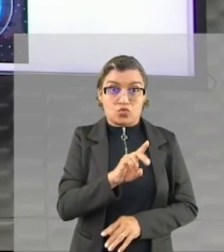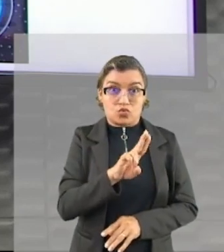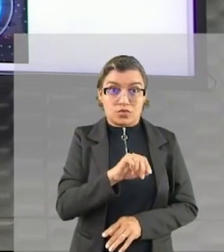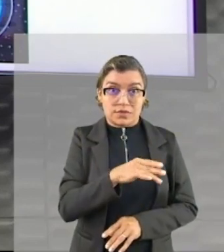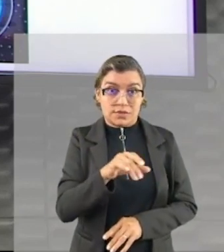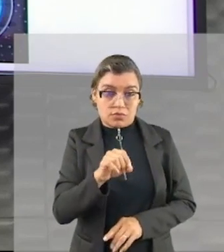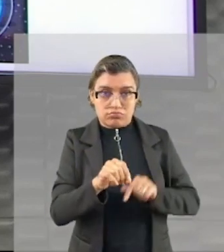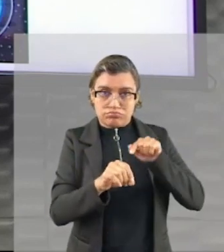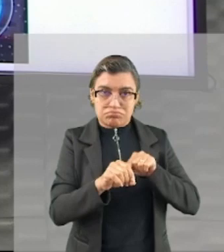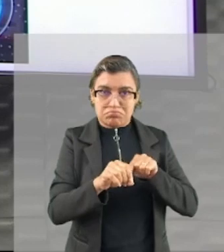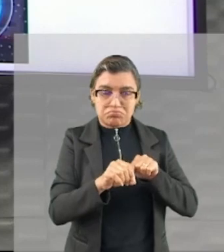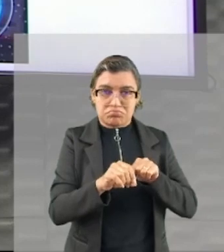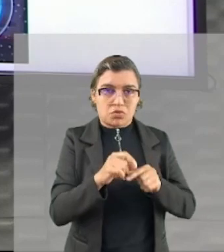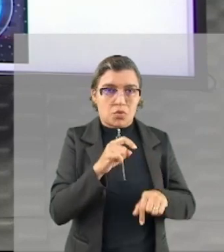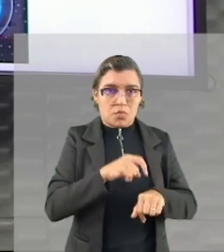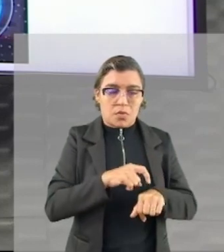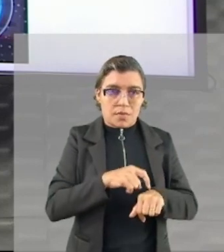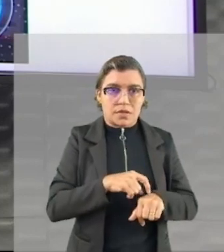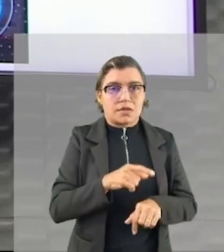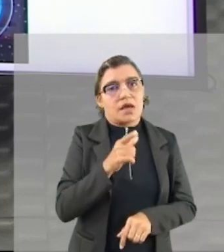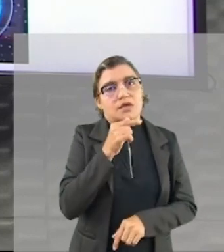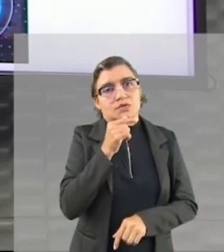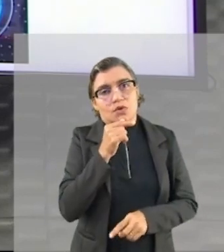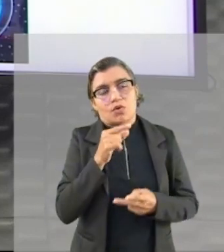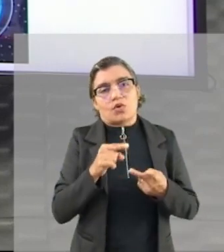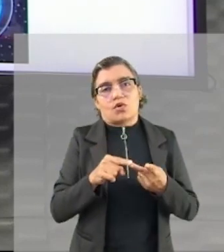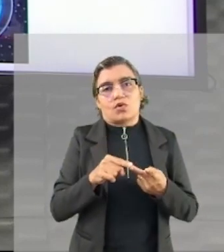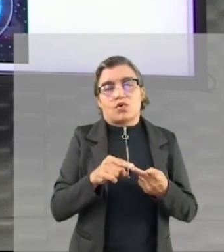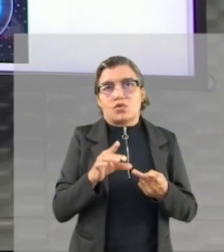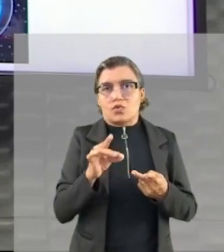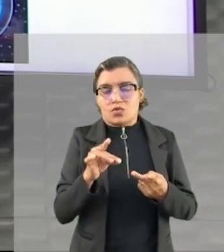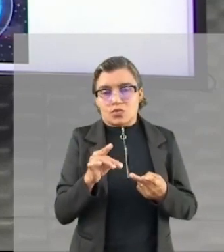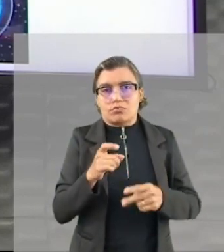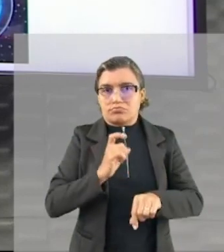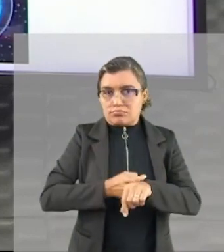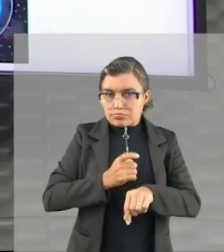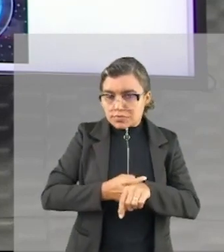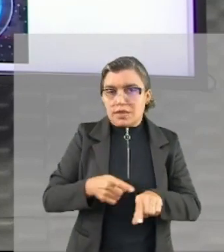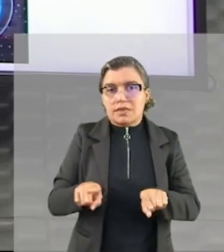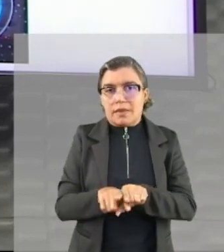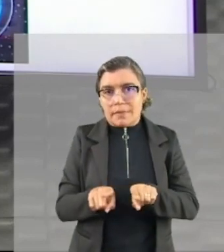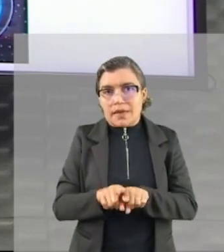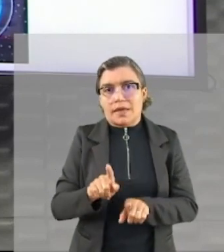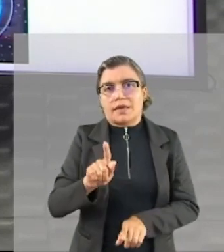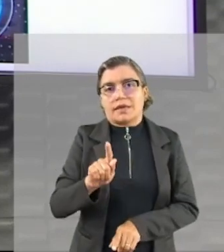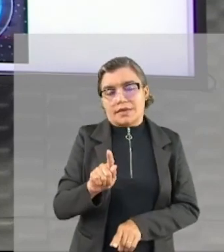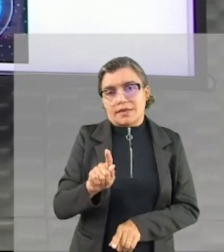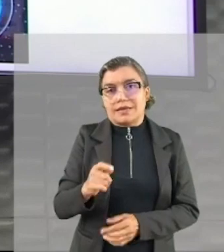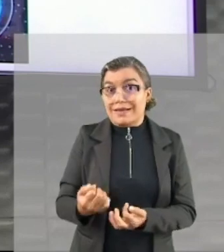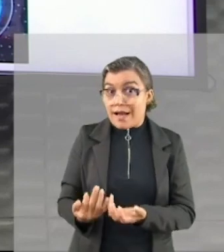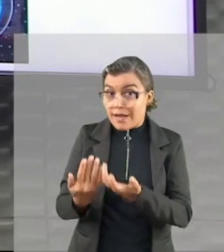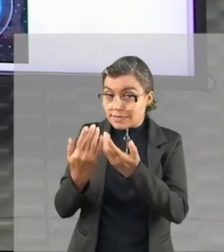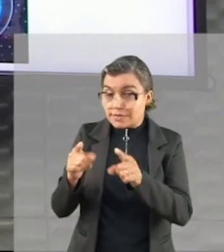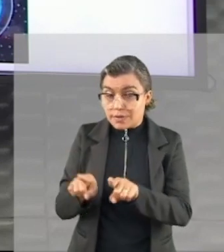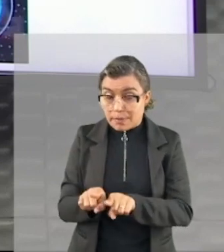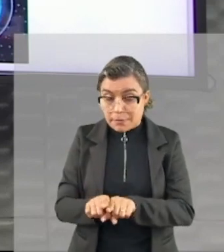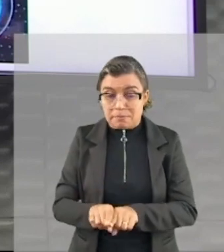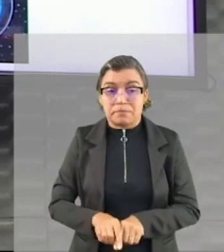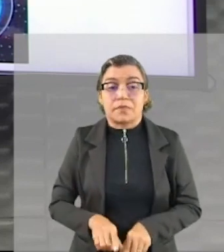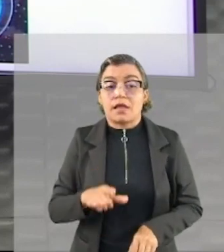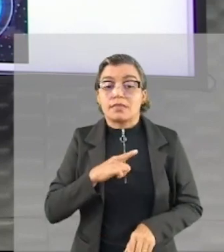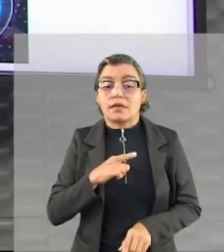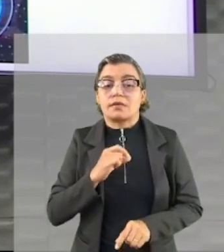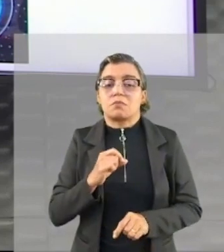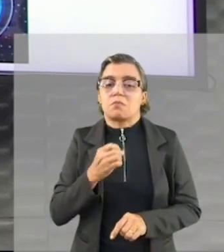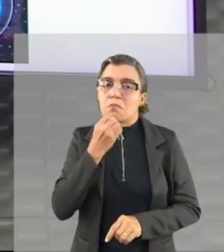ela ocorre sólido, líquidos e gases, mas se o corpo é sólido, ele só vai aquecer por condução. Tá? Nós temos os